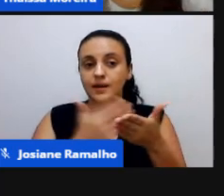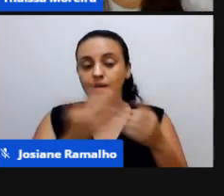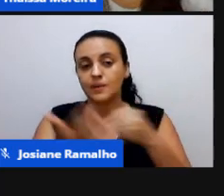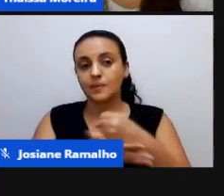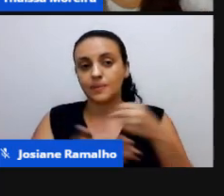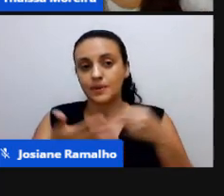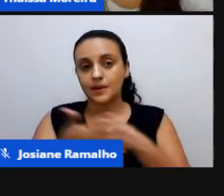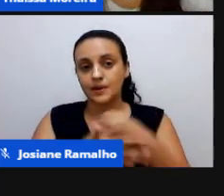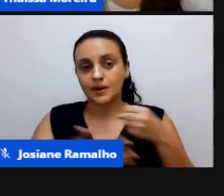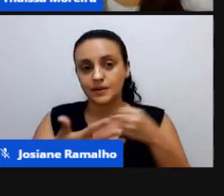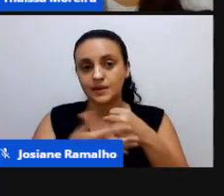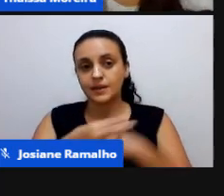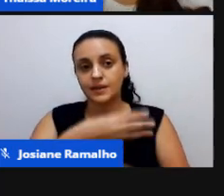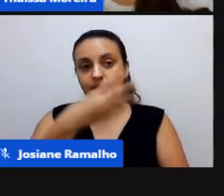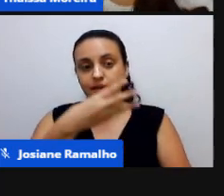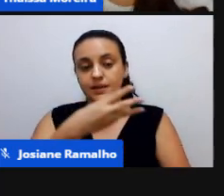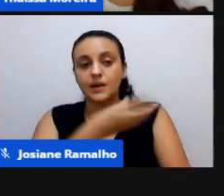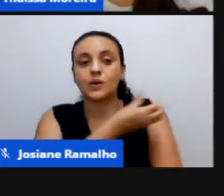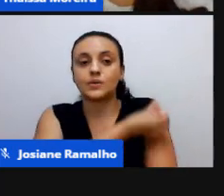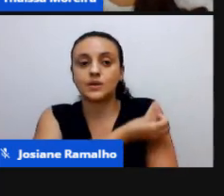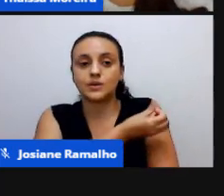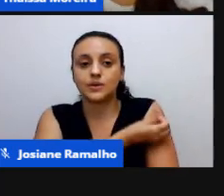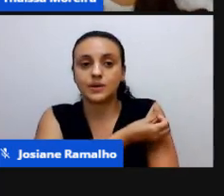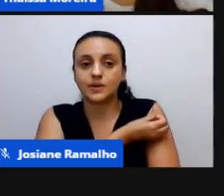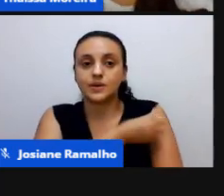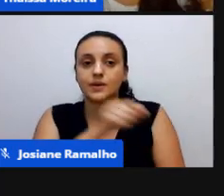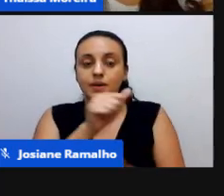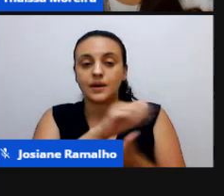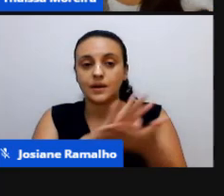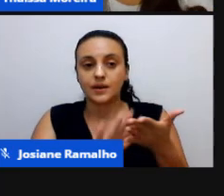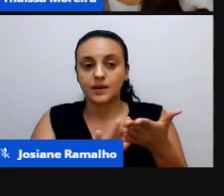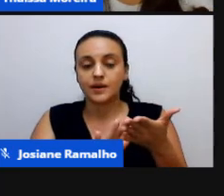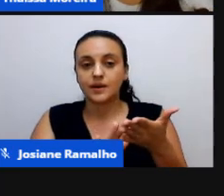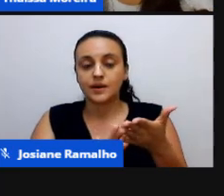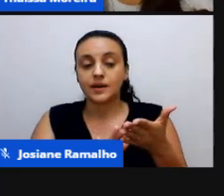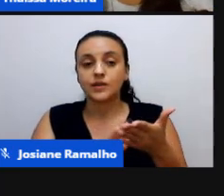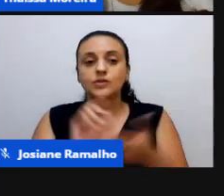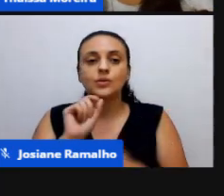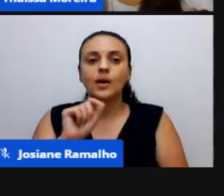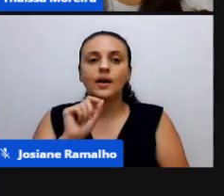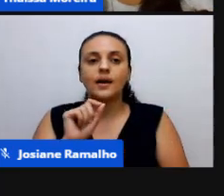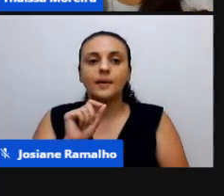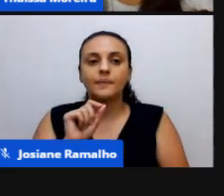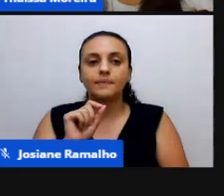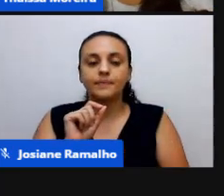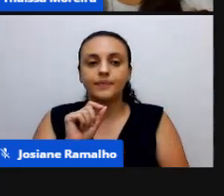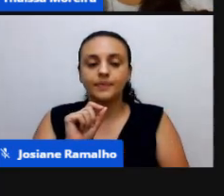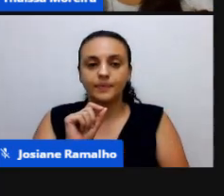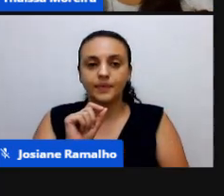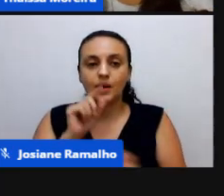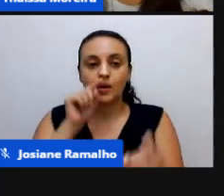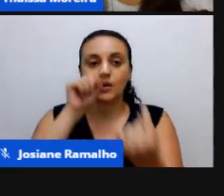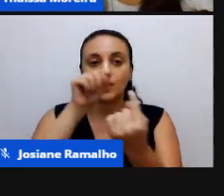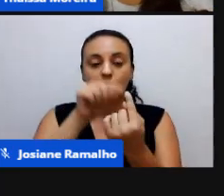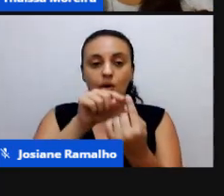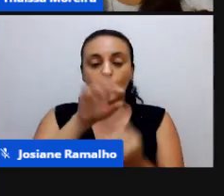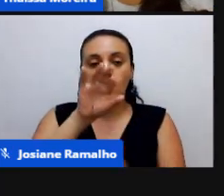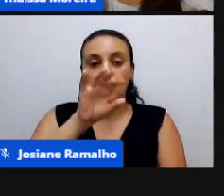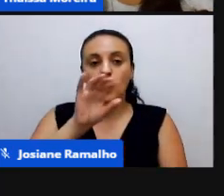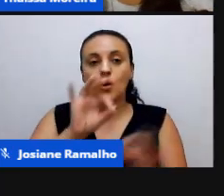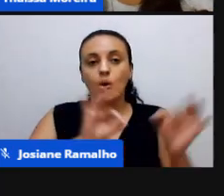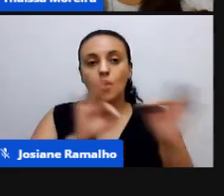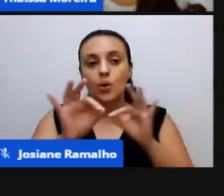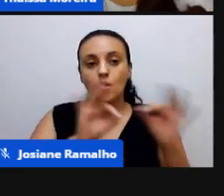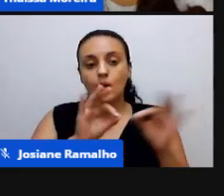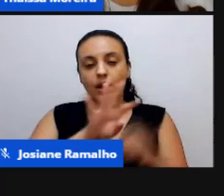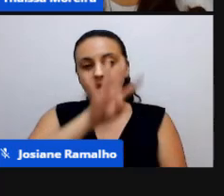do 6º ano. Essa atividade consiste em montar um calendário colocando